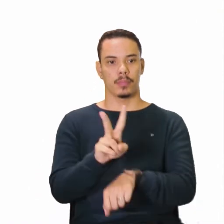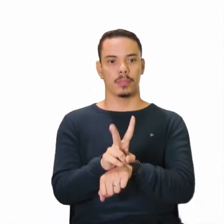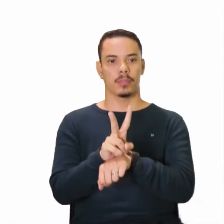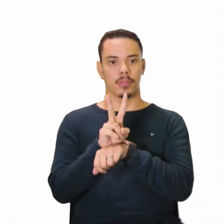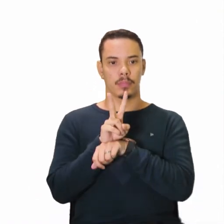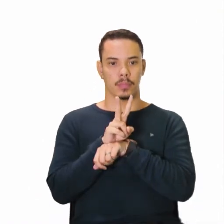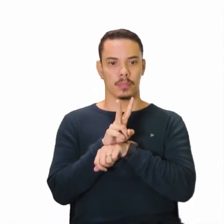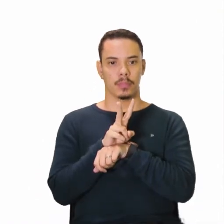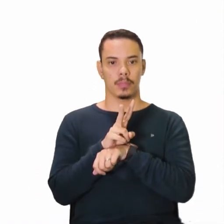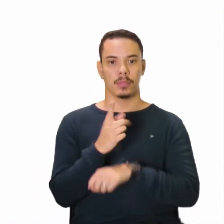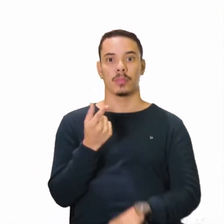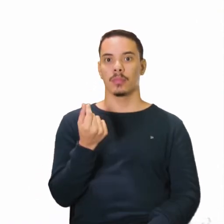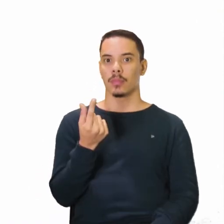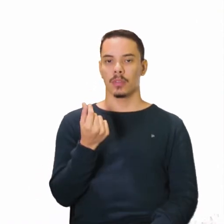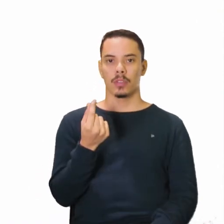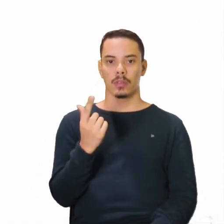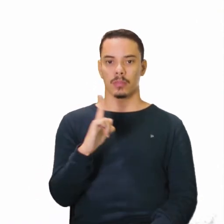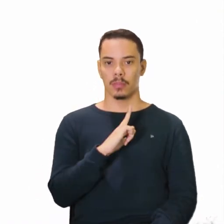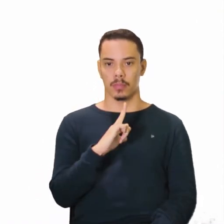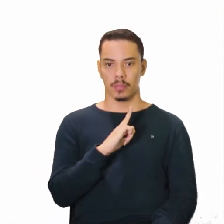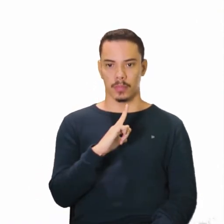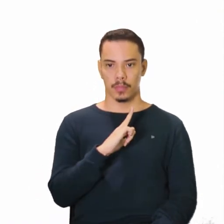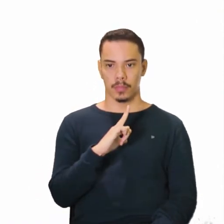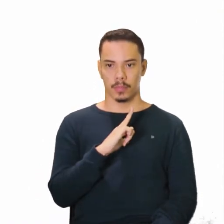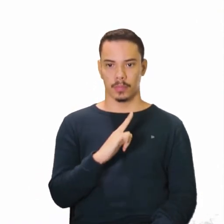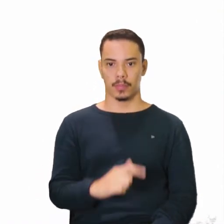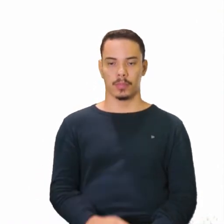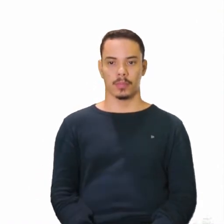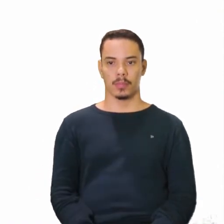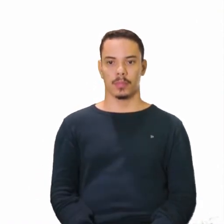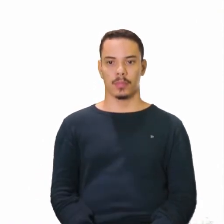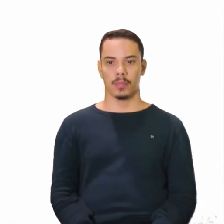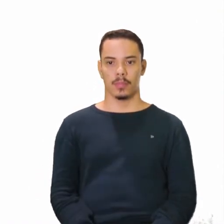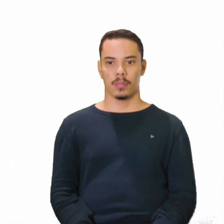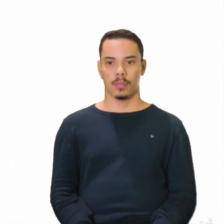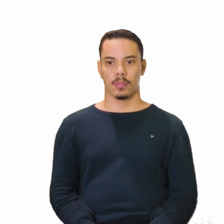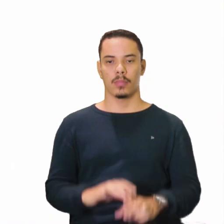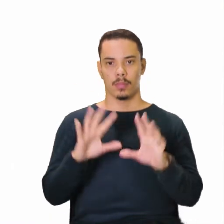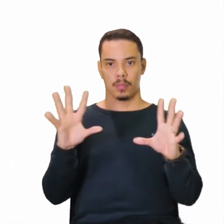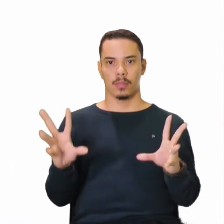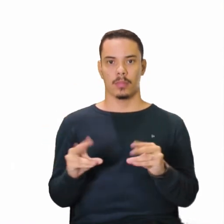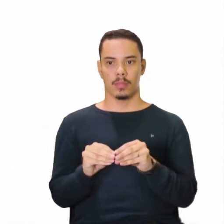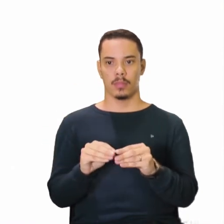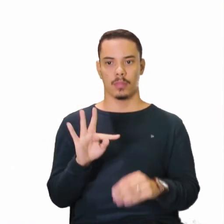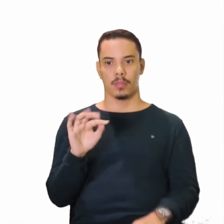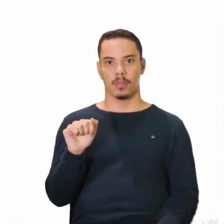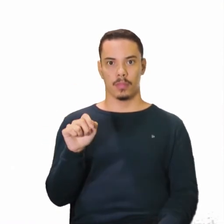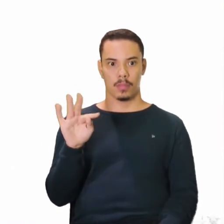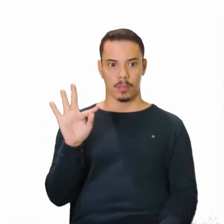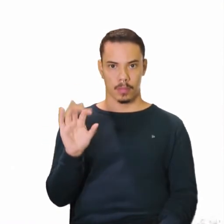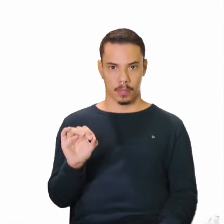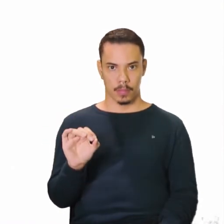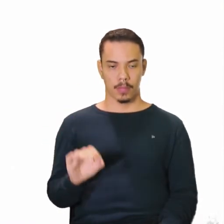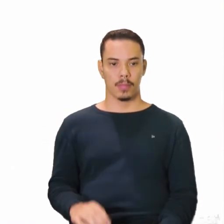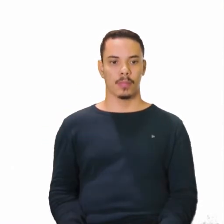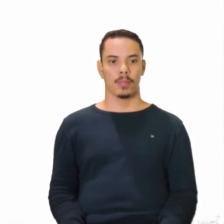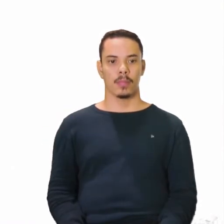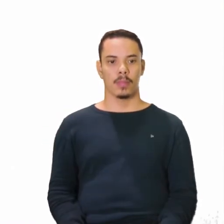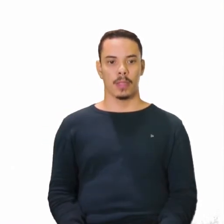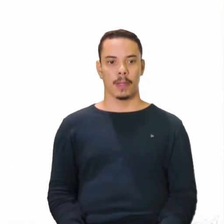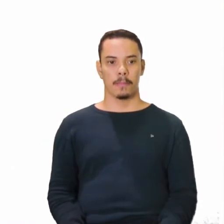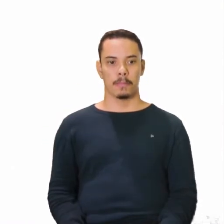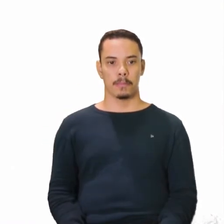Emprestei-te quanto dinheiro tinha. Olha só, subentendido tanto. Beleza,